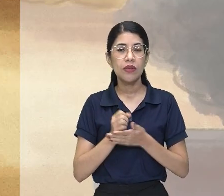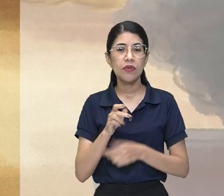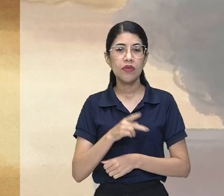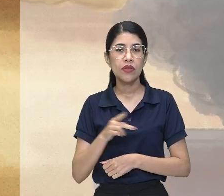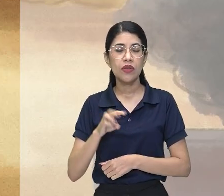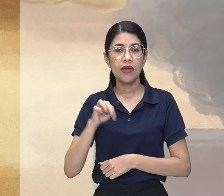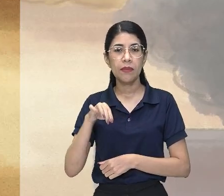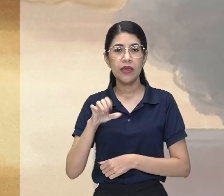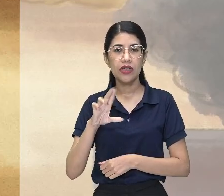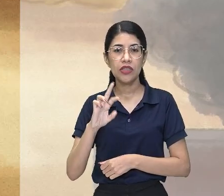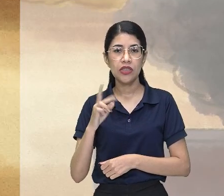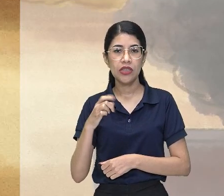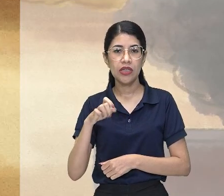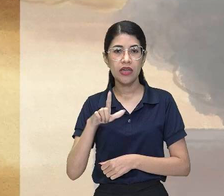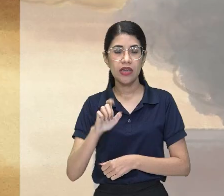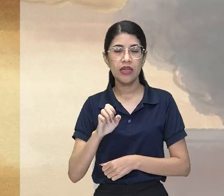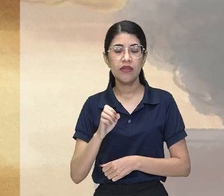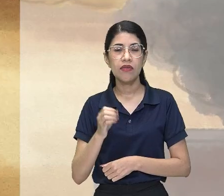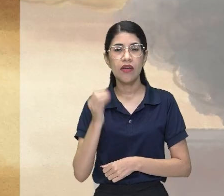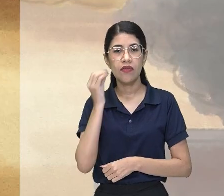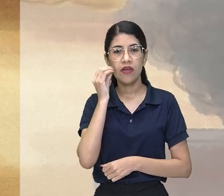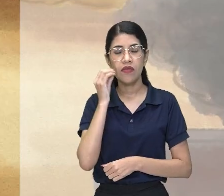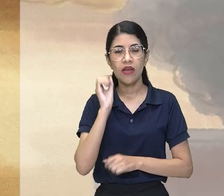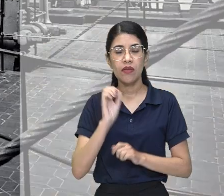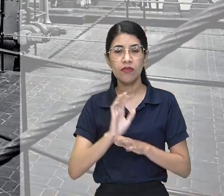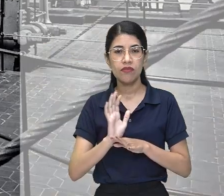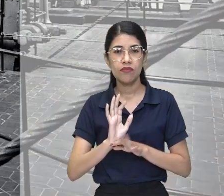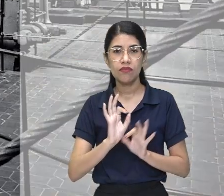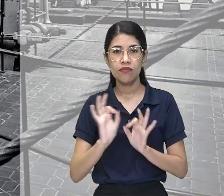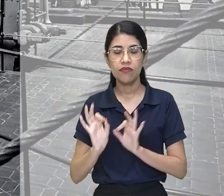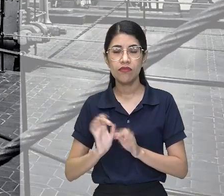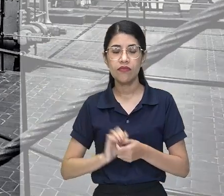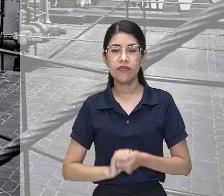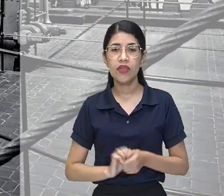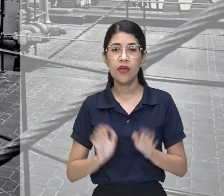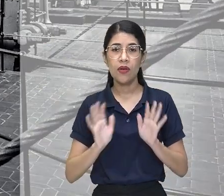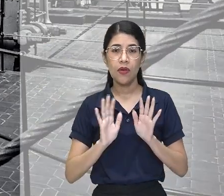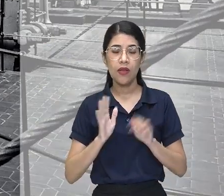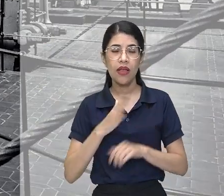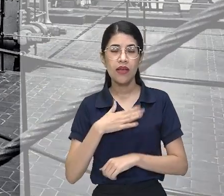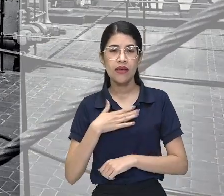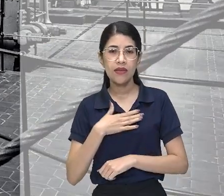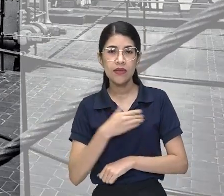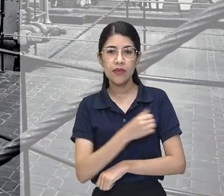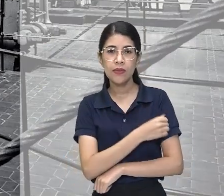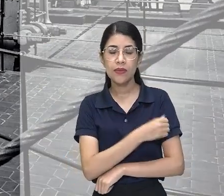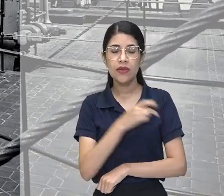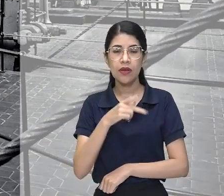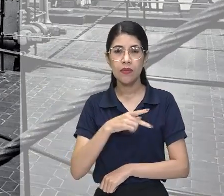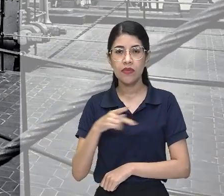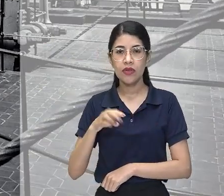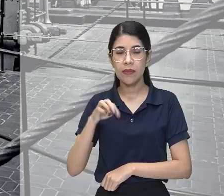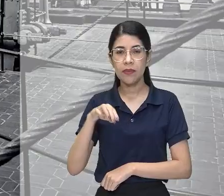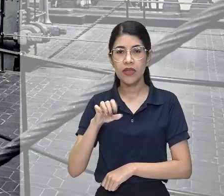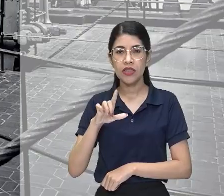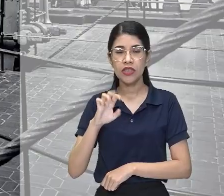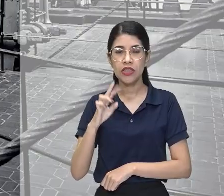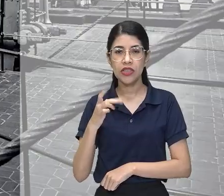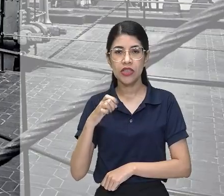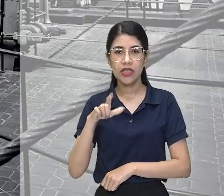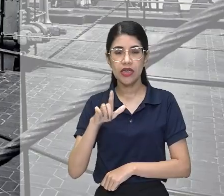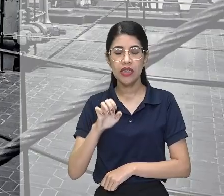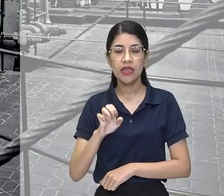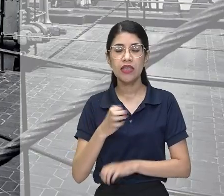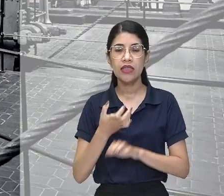professora Michele Santos. Então, vamos ouvir o que ela tem a dizer. Olá, queridos! Eu sou a professora Michele Santos, professora de